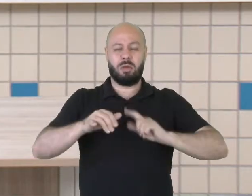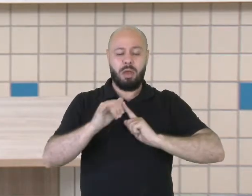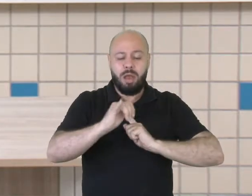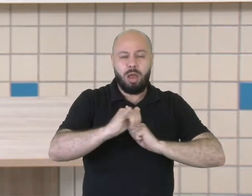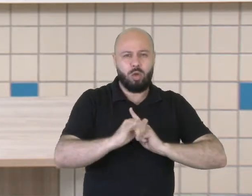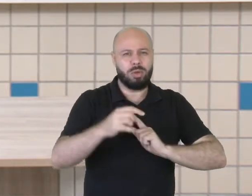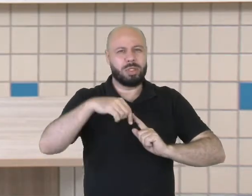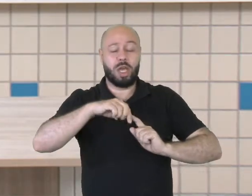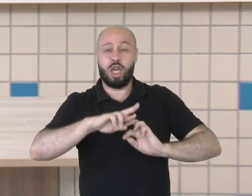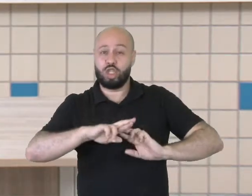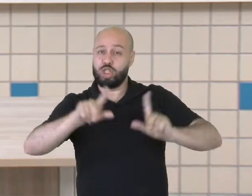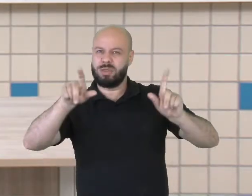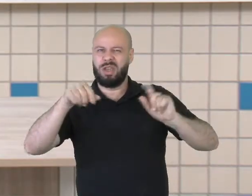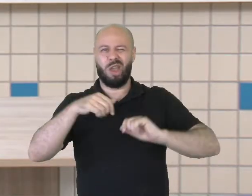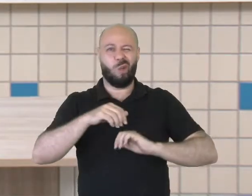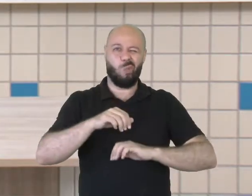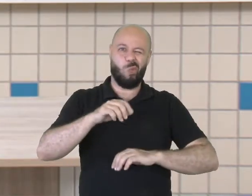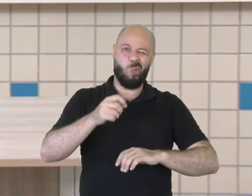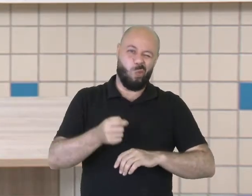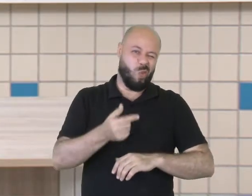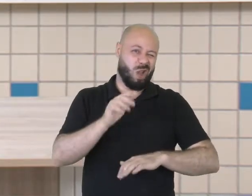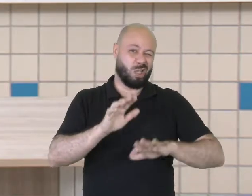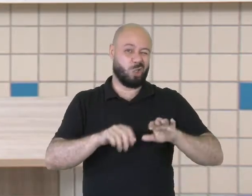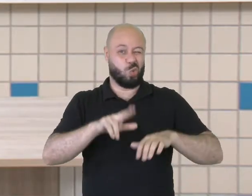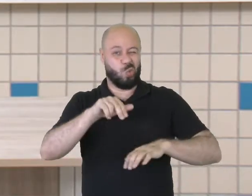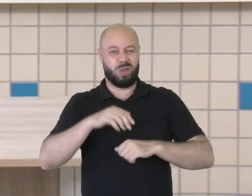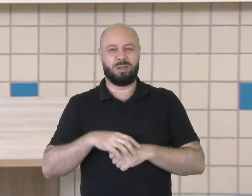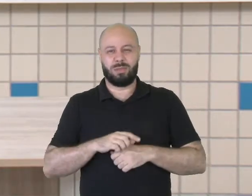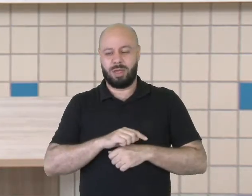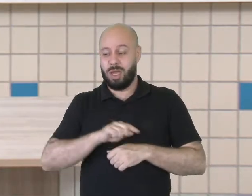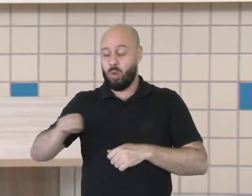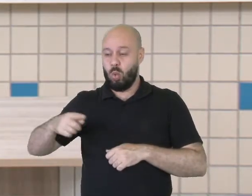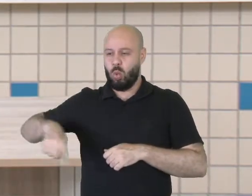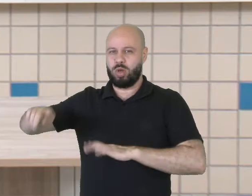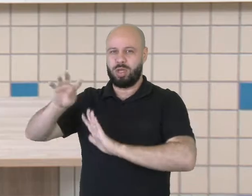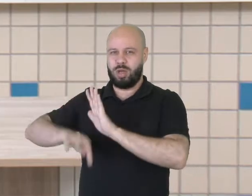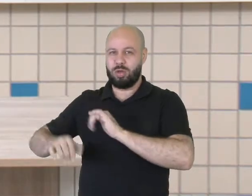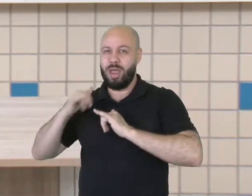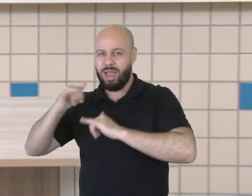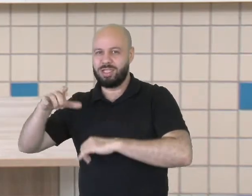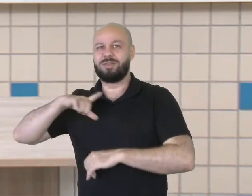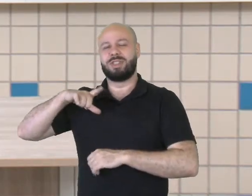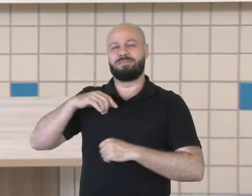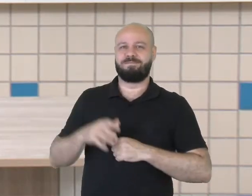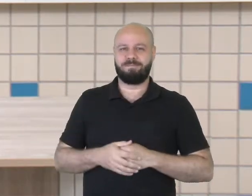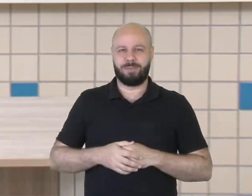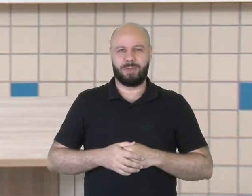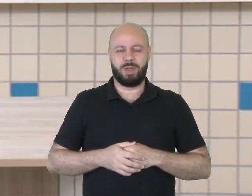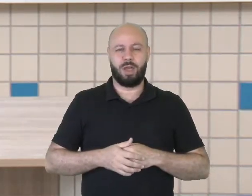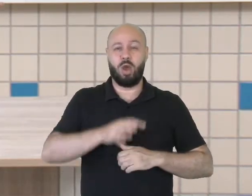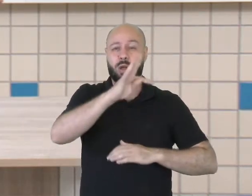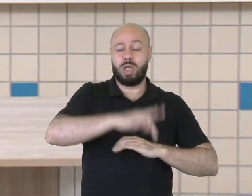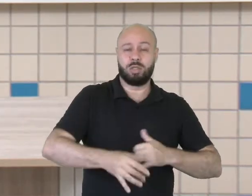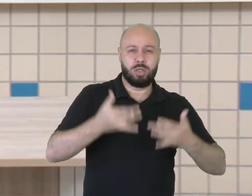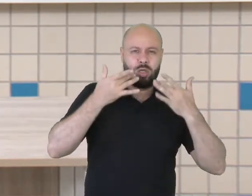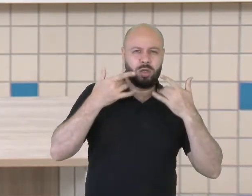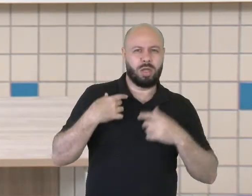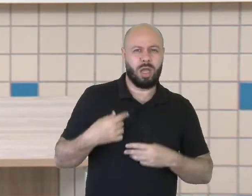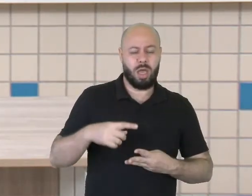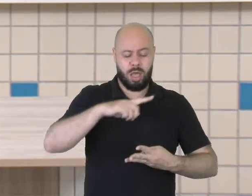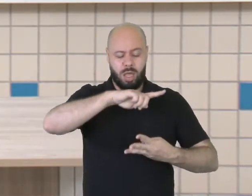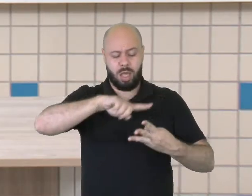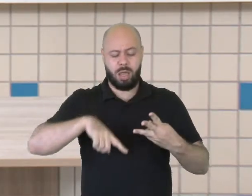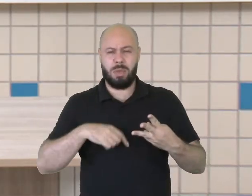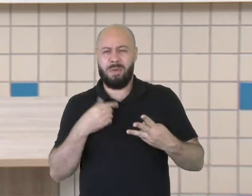fator que o difere dos textos narrativos. O texto teatral é composto por 3